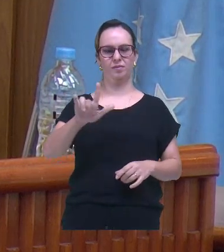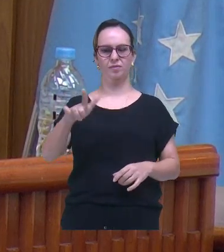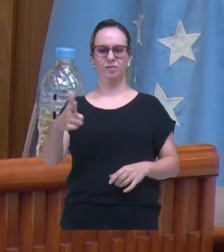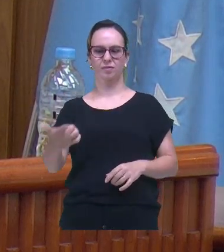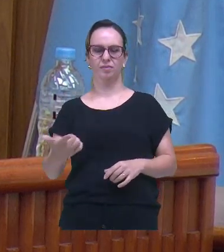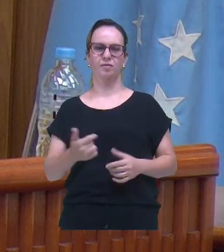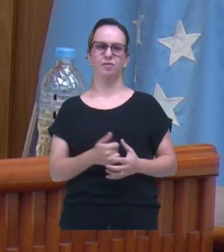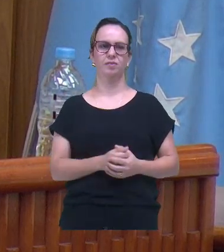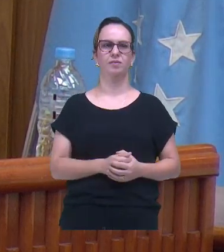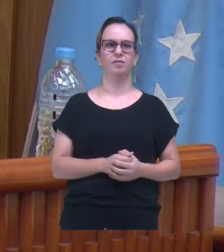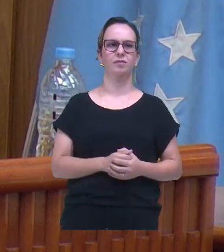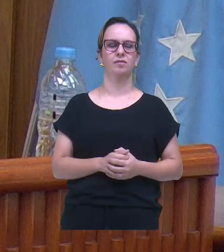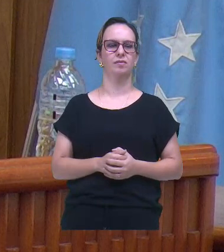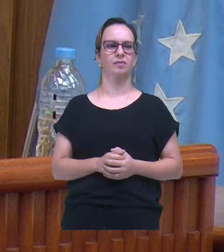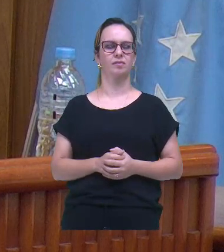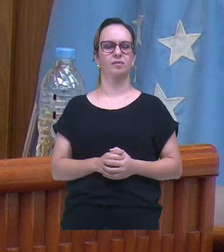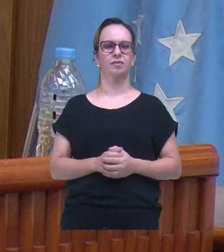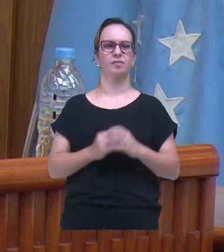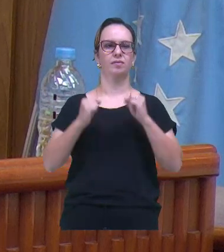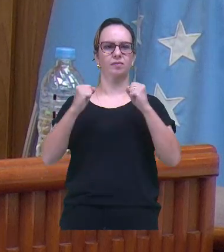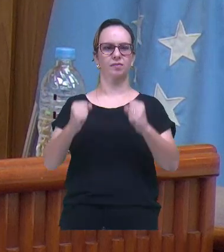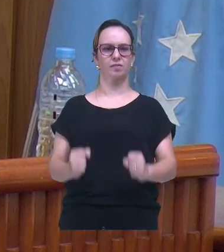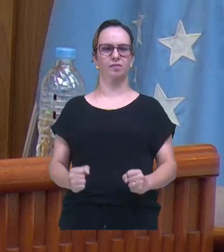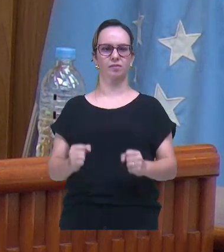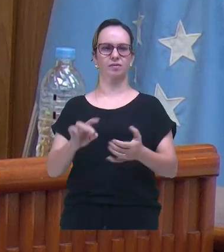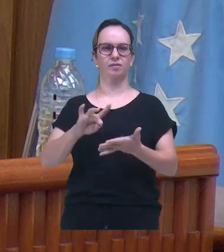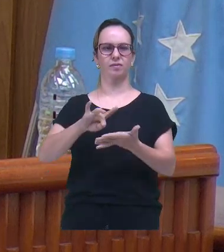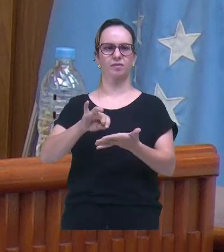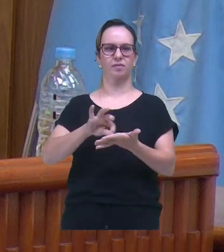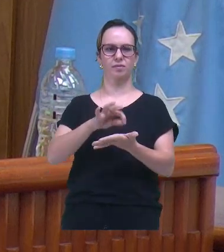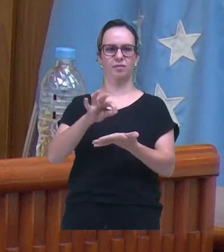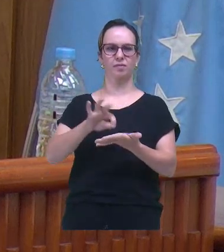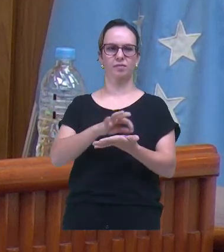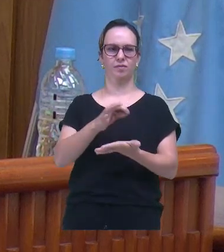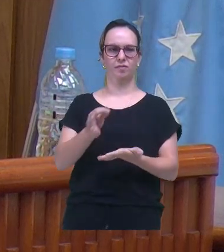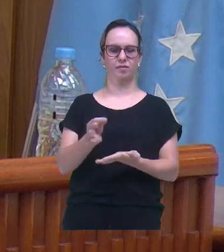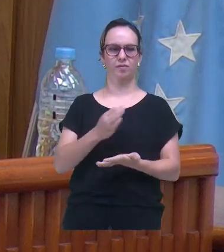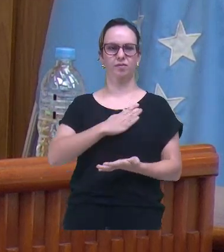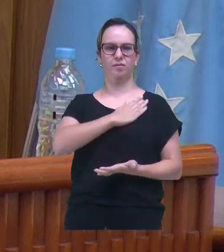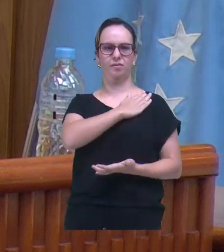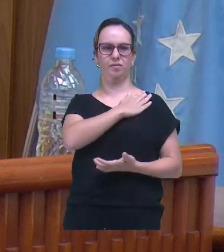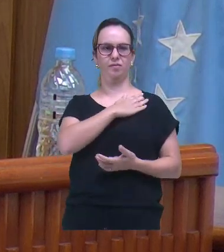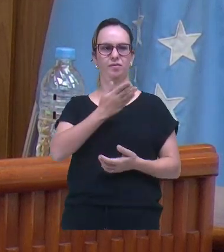autoridades civis e militares, aos nobres vereadores,